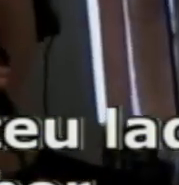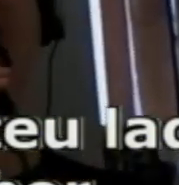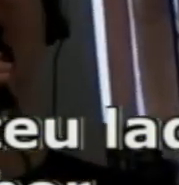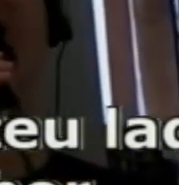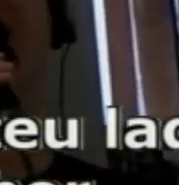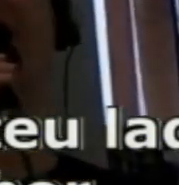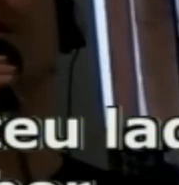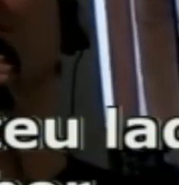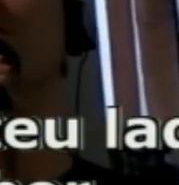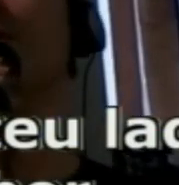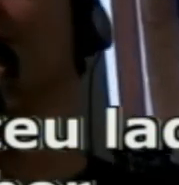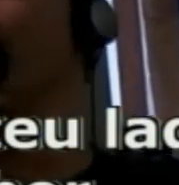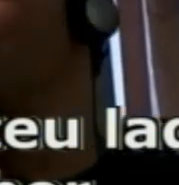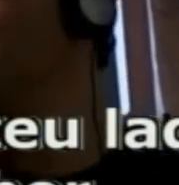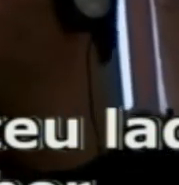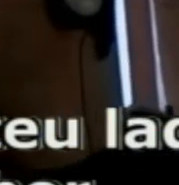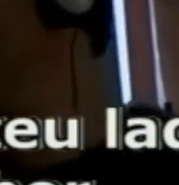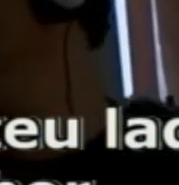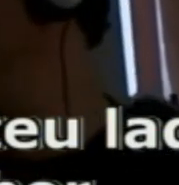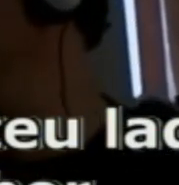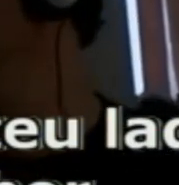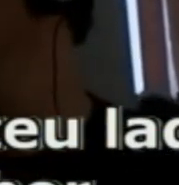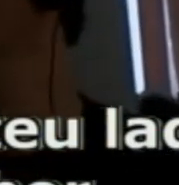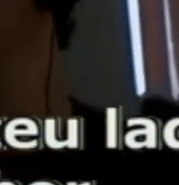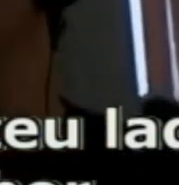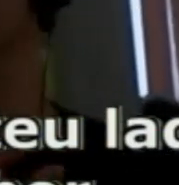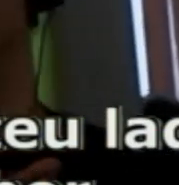teu lado,